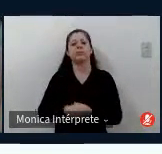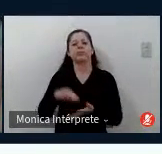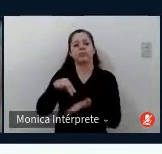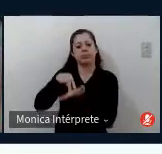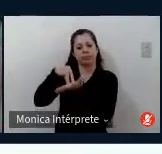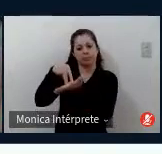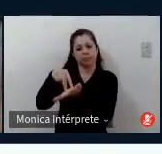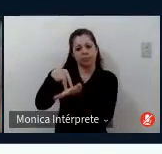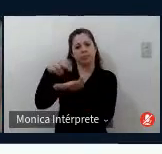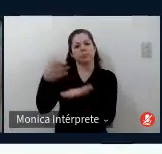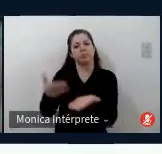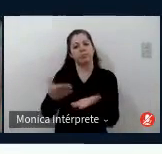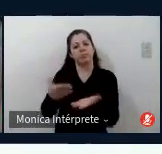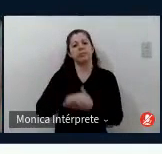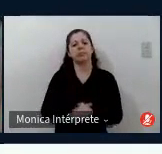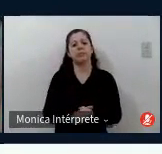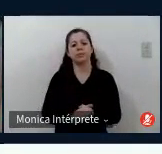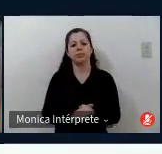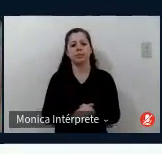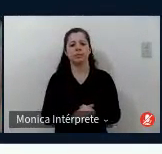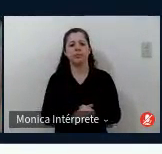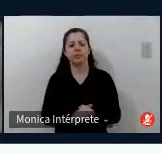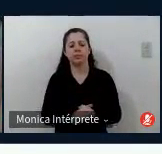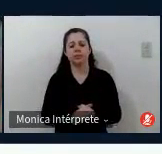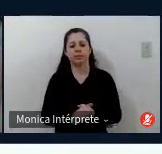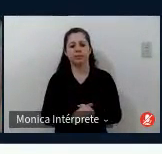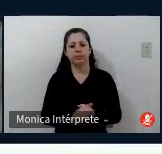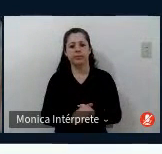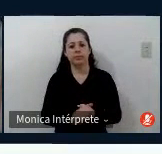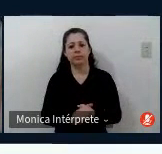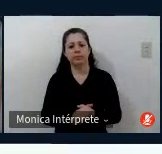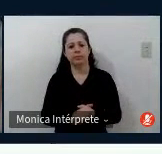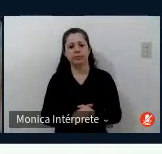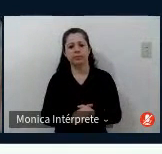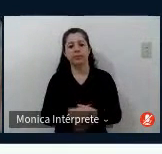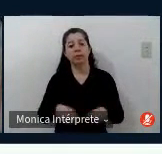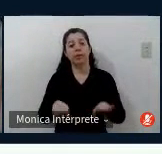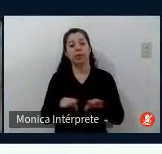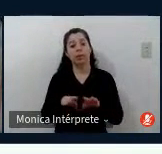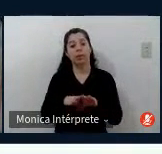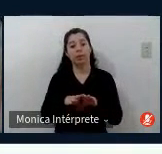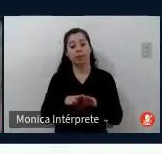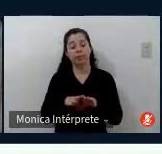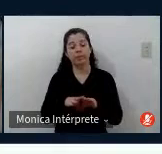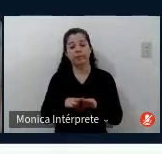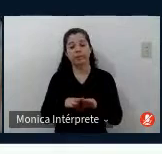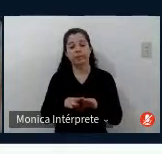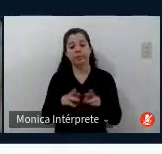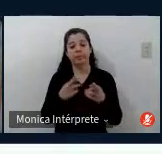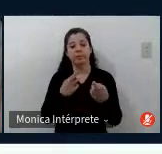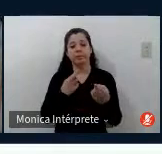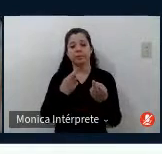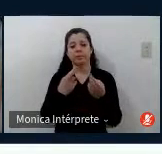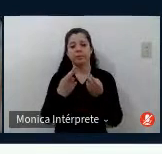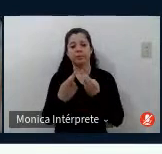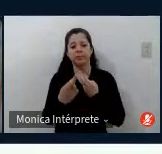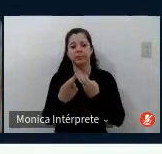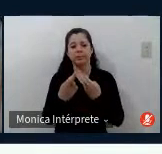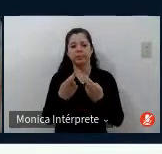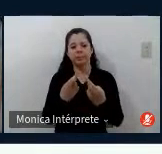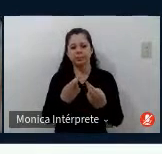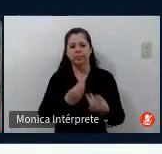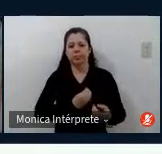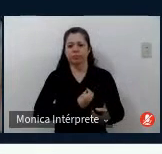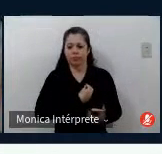né, assim, fazendo a leitura e também uma relação com aquilo que a gente já vivenciou